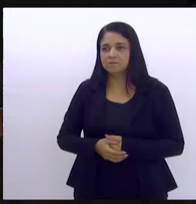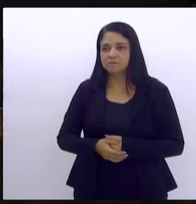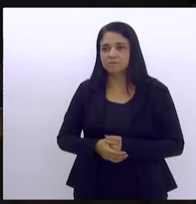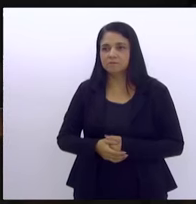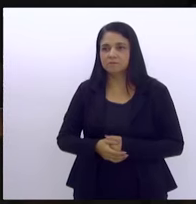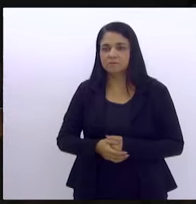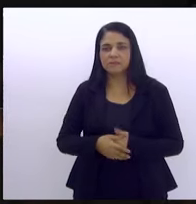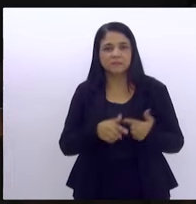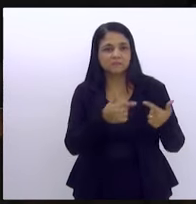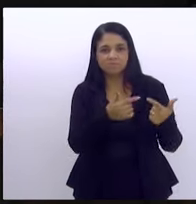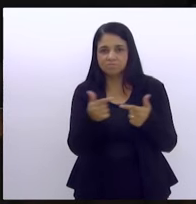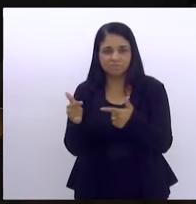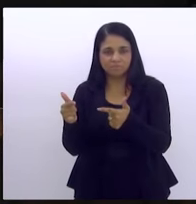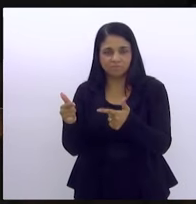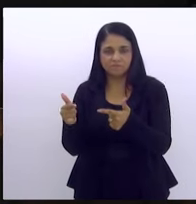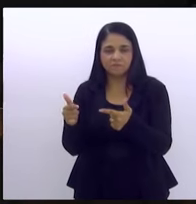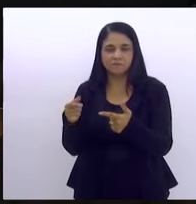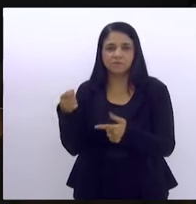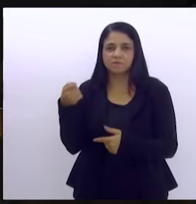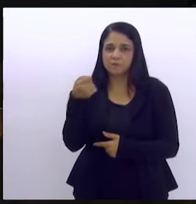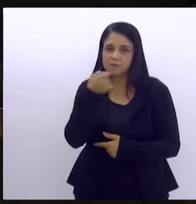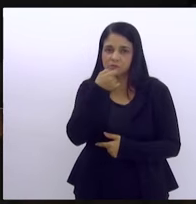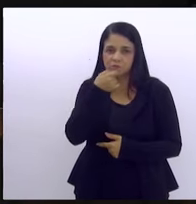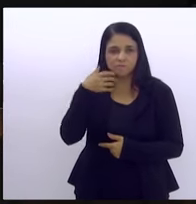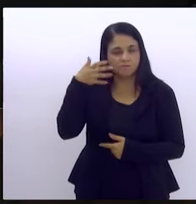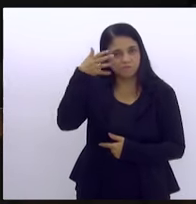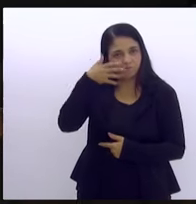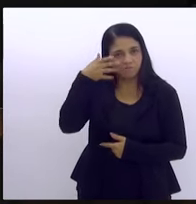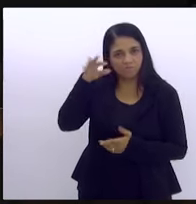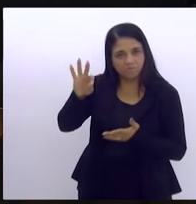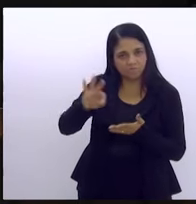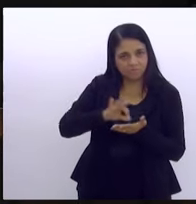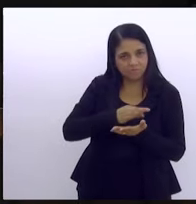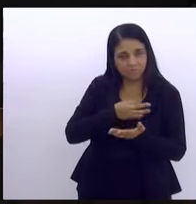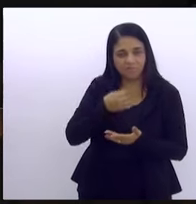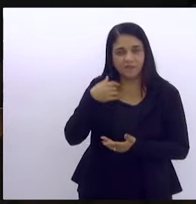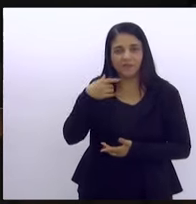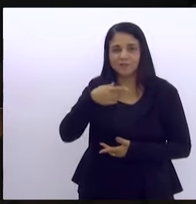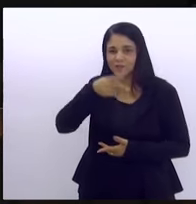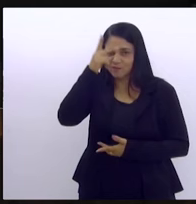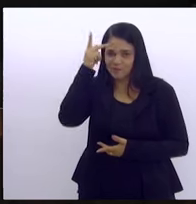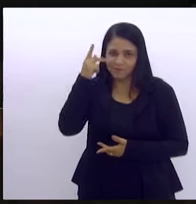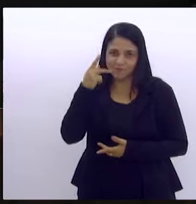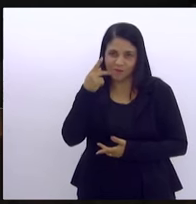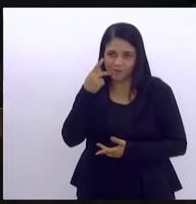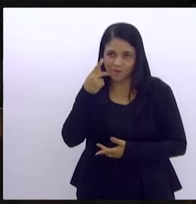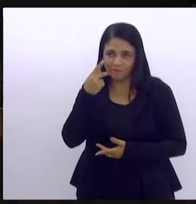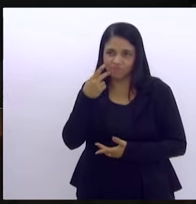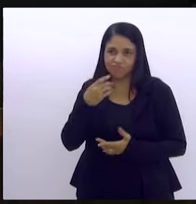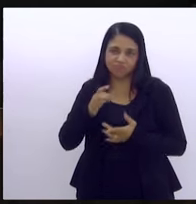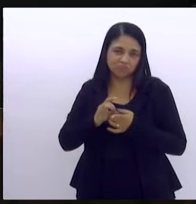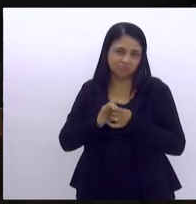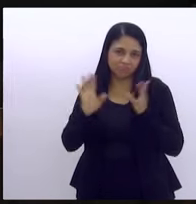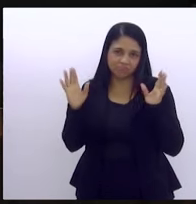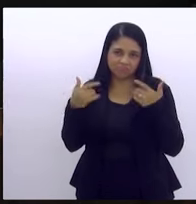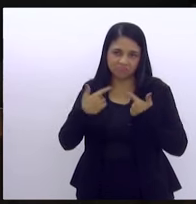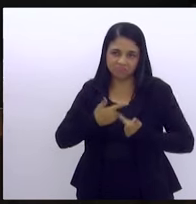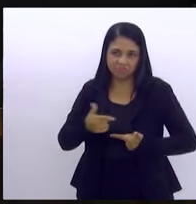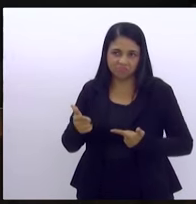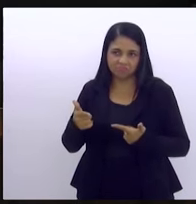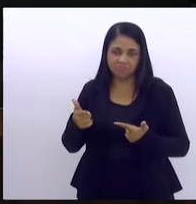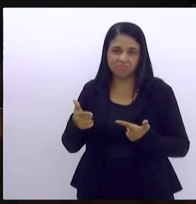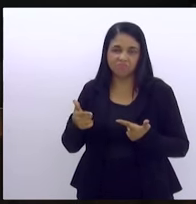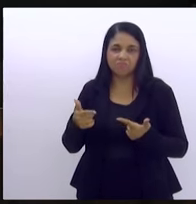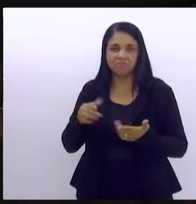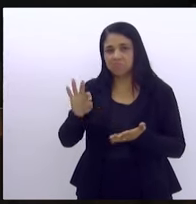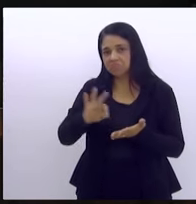Nada mais a tratar, passa o expediente final. Primeiro orador inscrito, nobre deputado Luiz Paulo, que abre mão de falar. Não havendo mais oradores